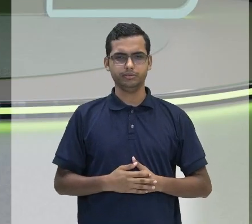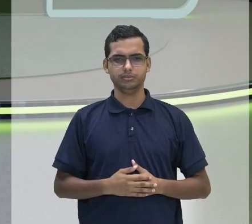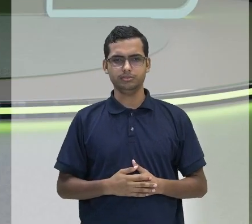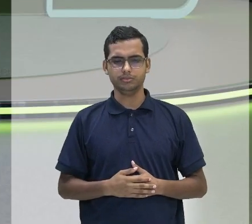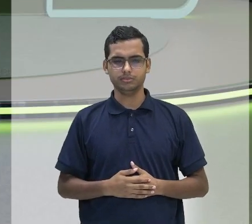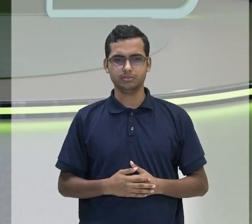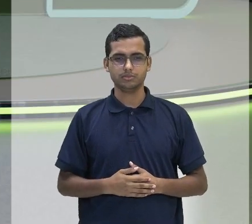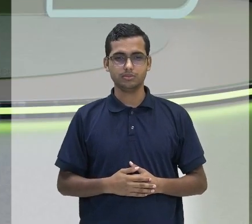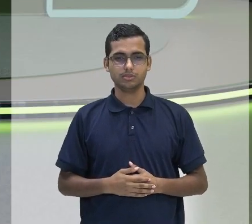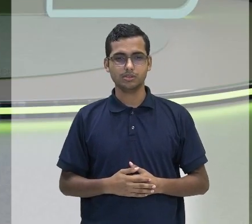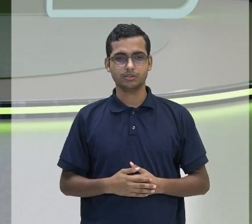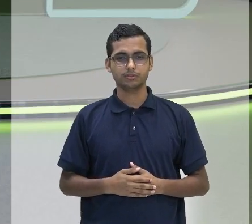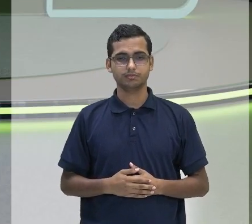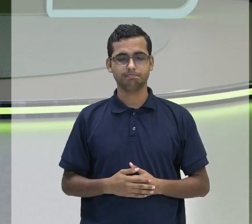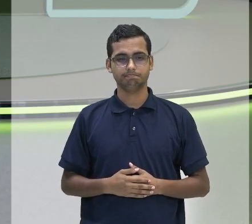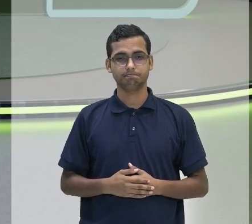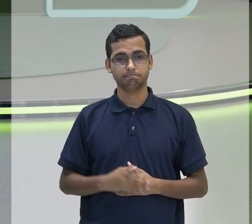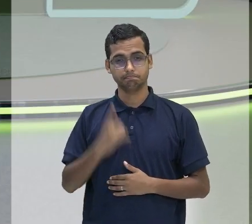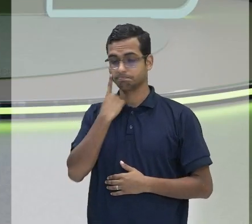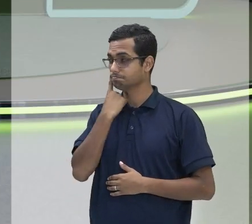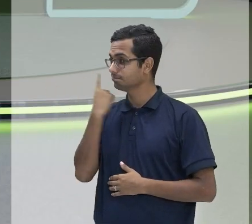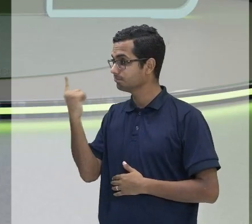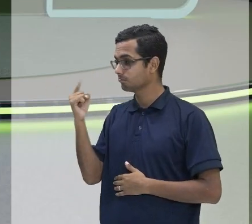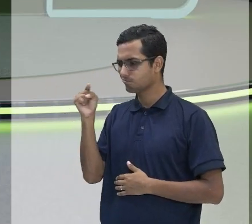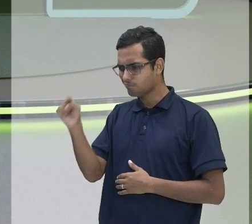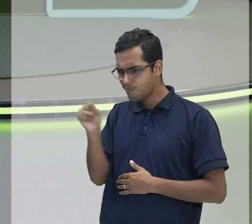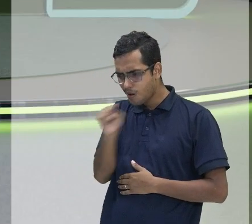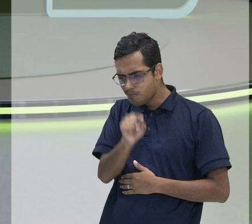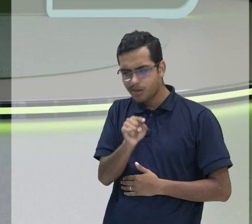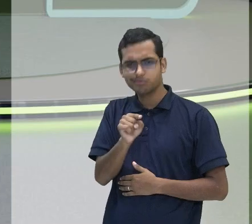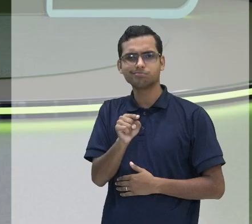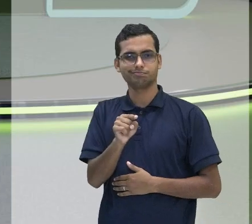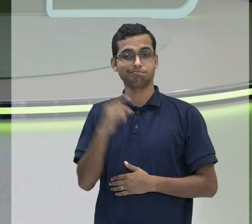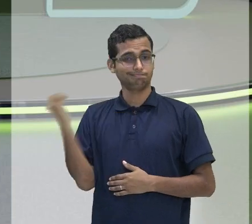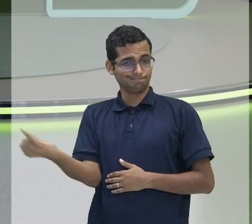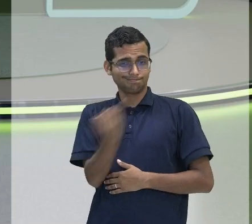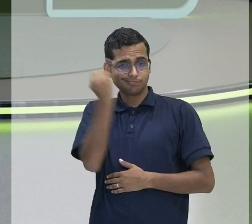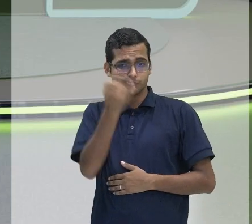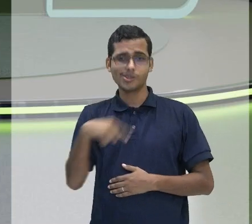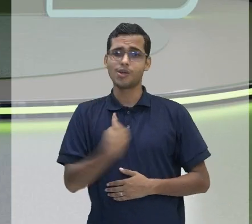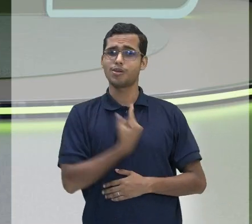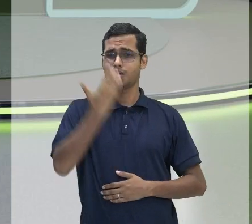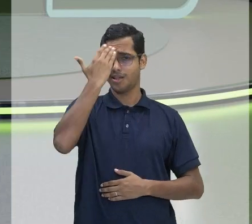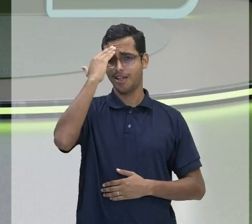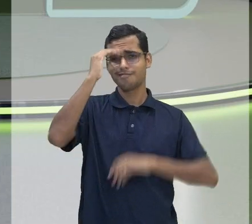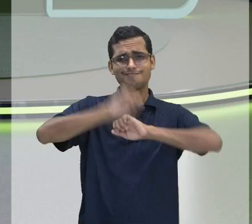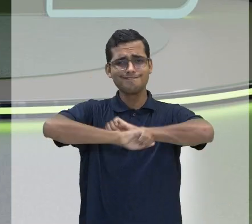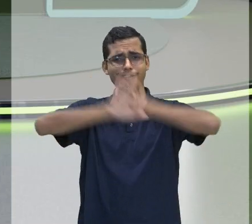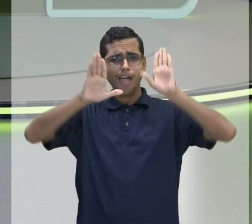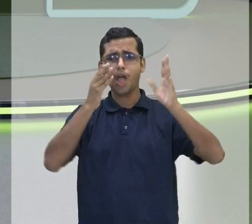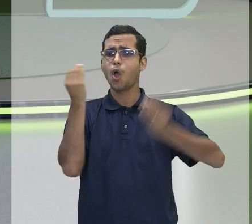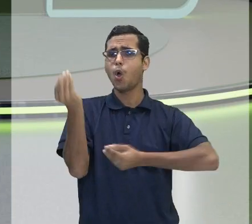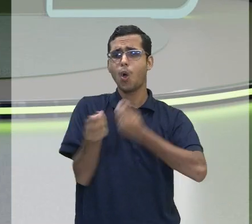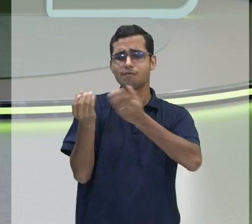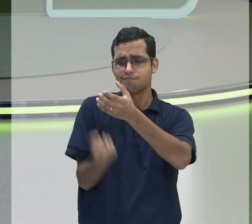curvatura. Esses pontos, eles são extremamente importantes para a gente entender como é que se formam as